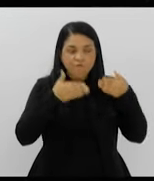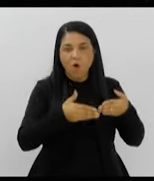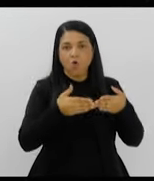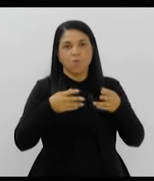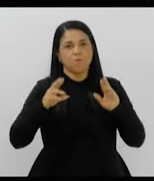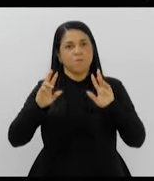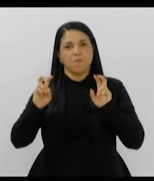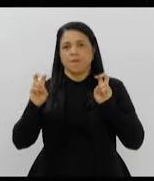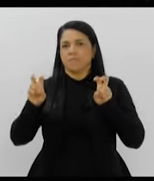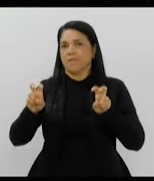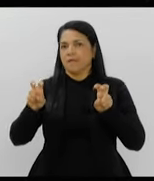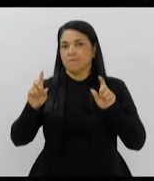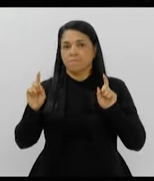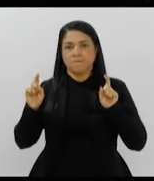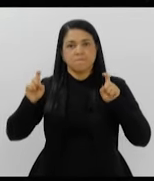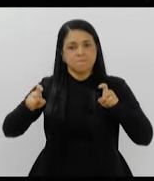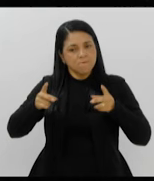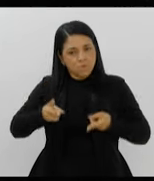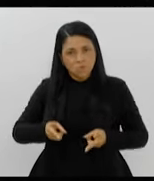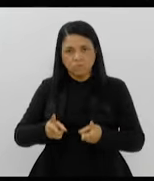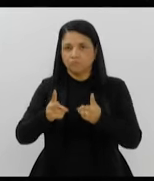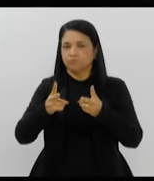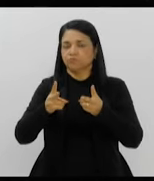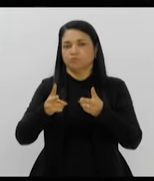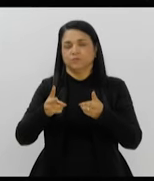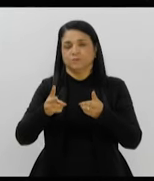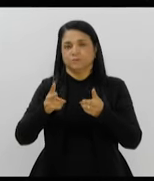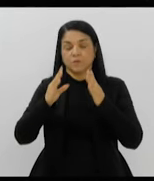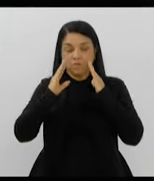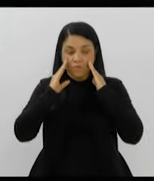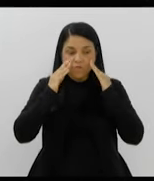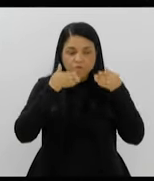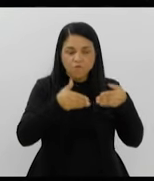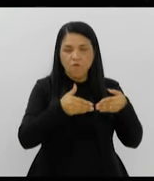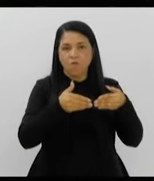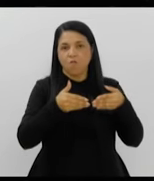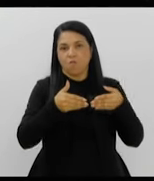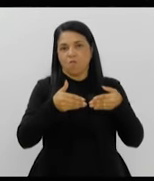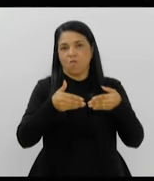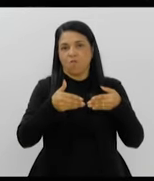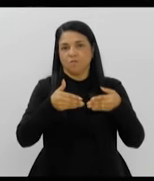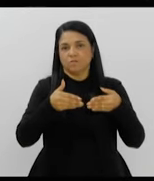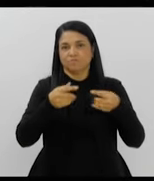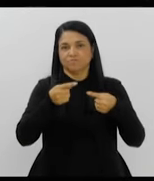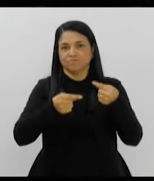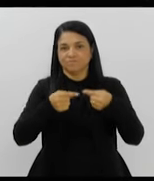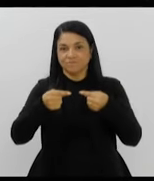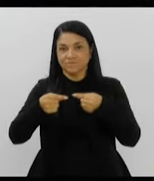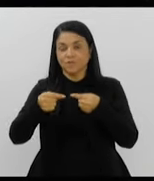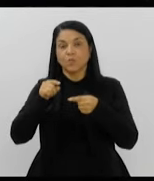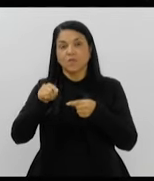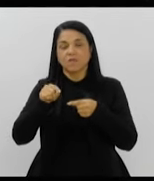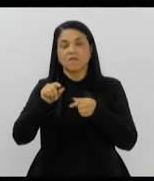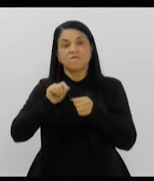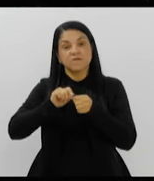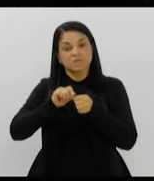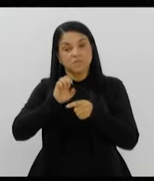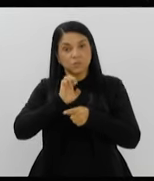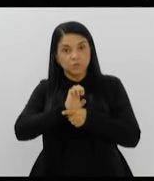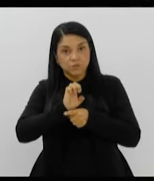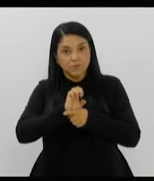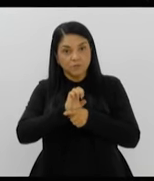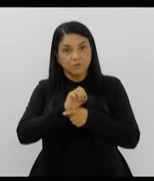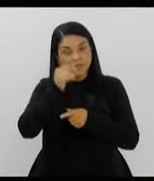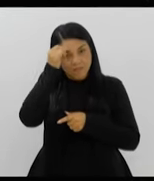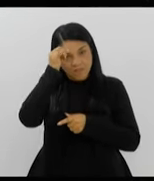mandato. O foco do meu mandato é exatamente fazer com que o Estado não quebre,